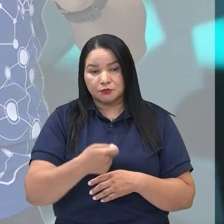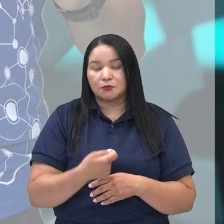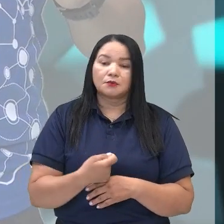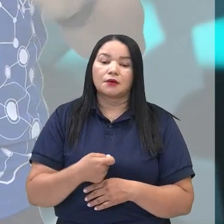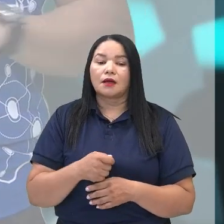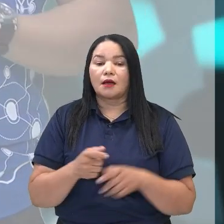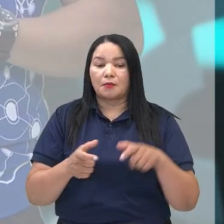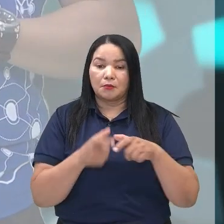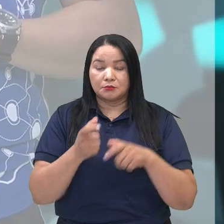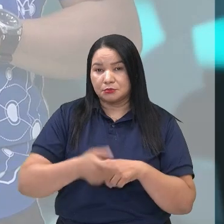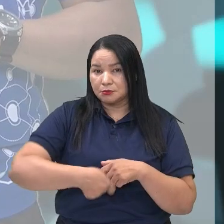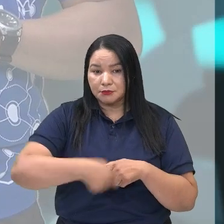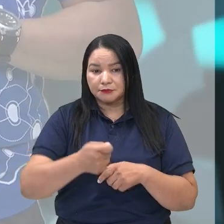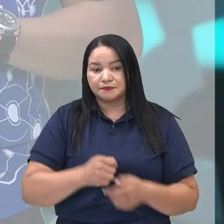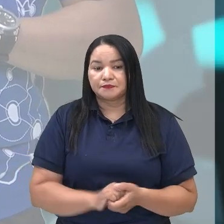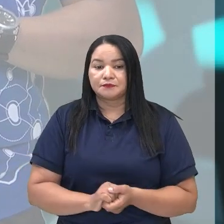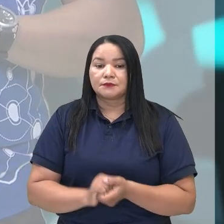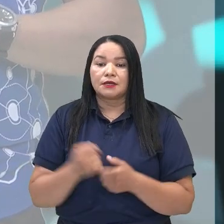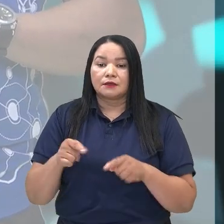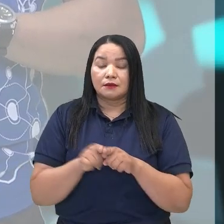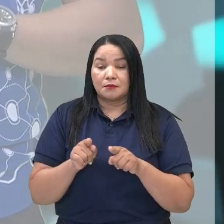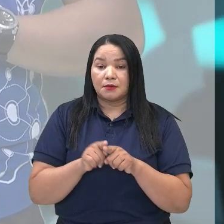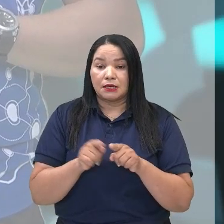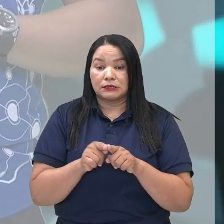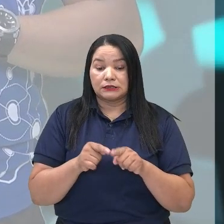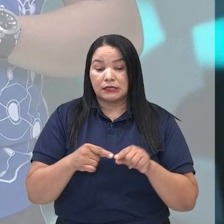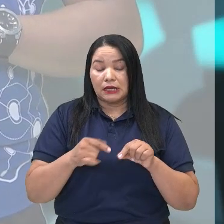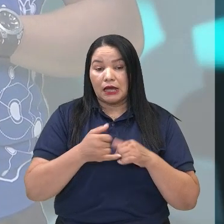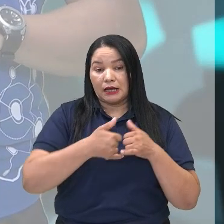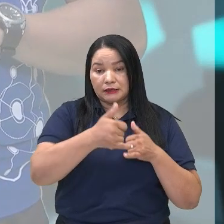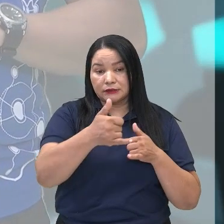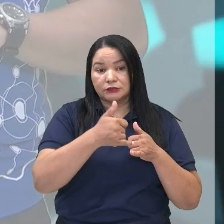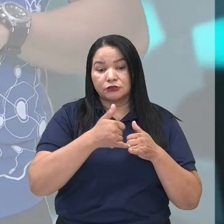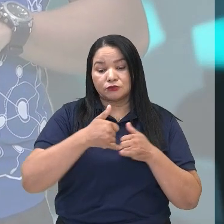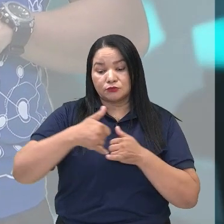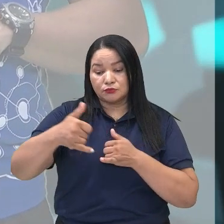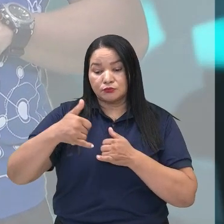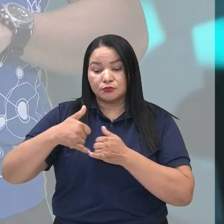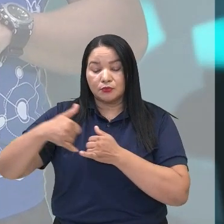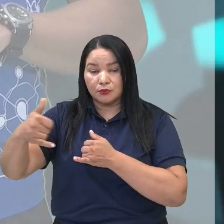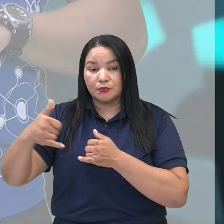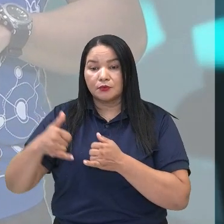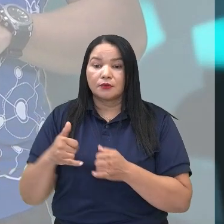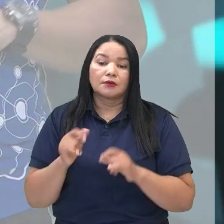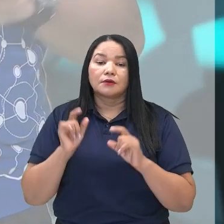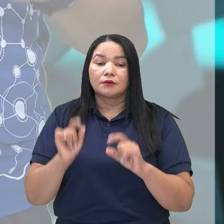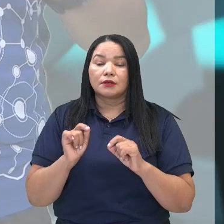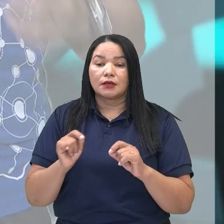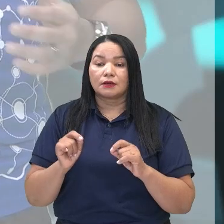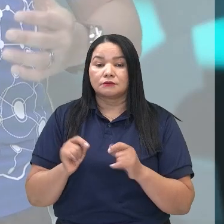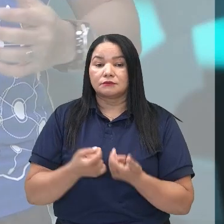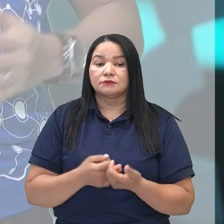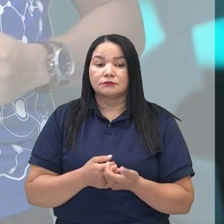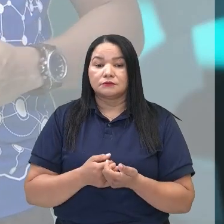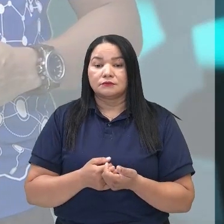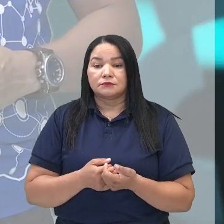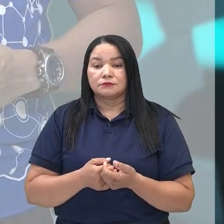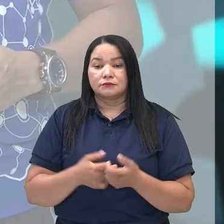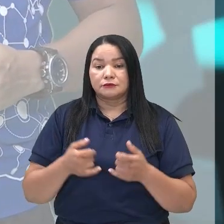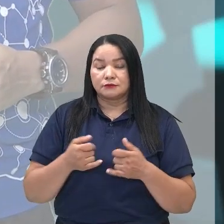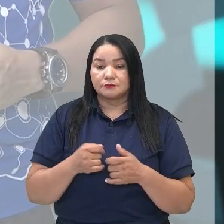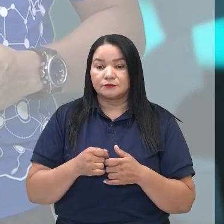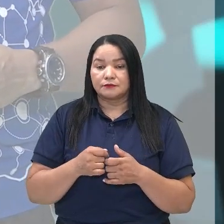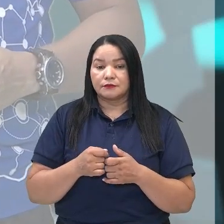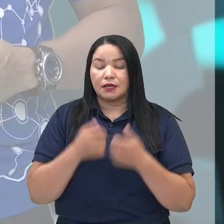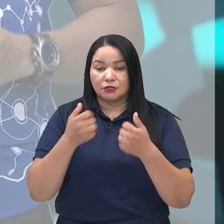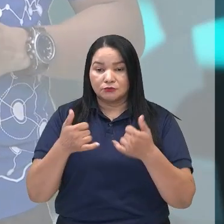às linhas que delimitam esse perímetro, olha só, as linhas elas estão ali pelo chão, né? Que